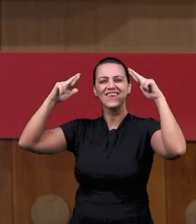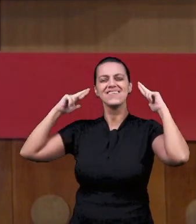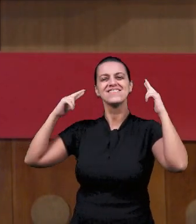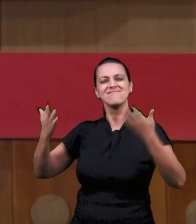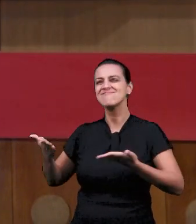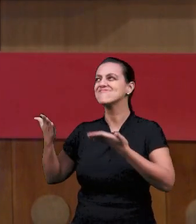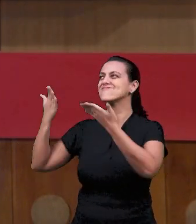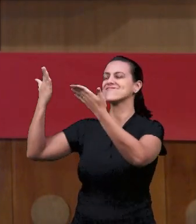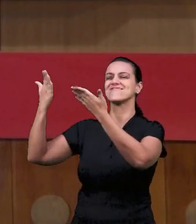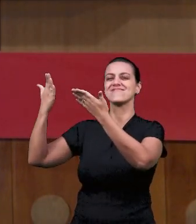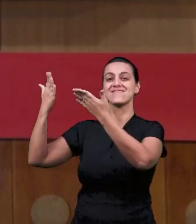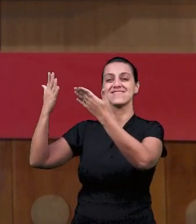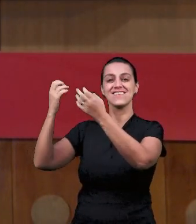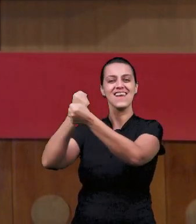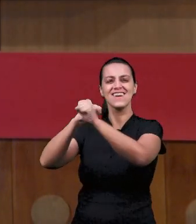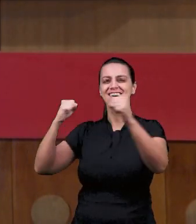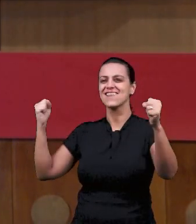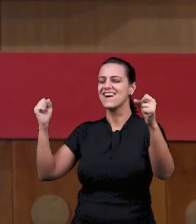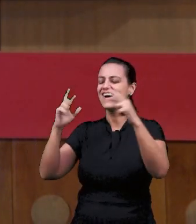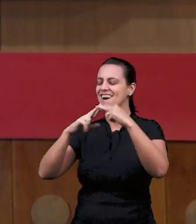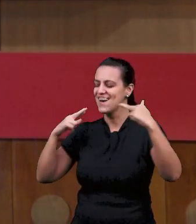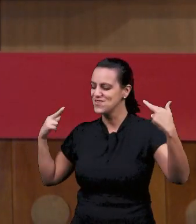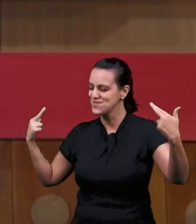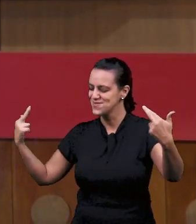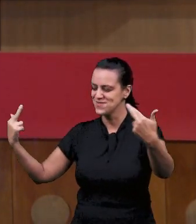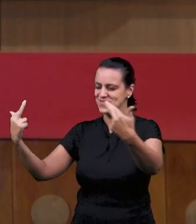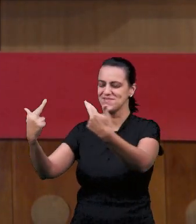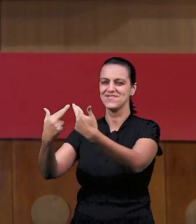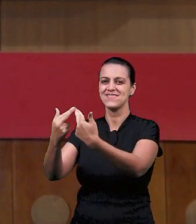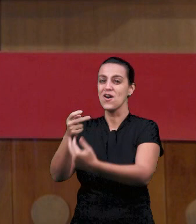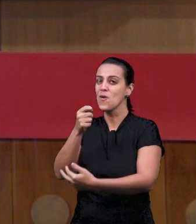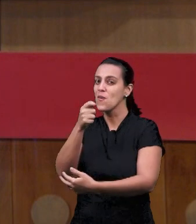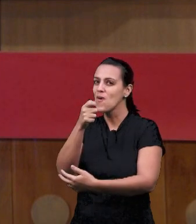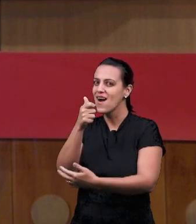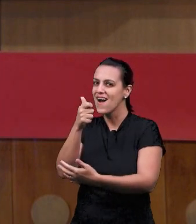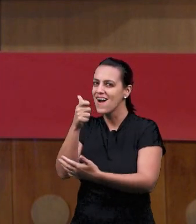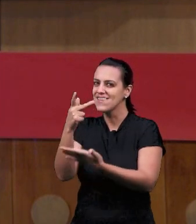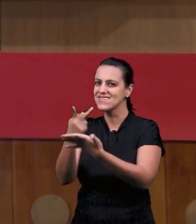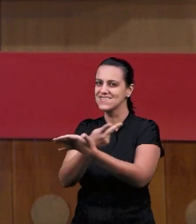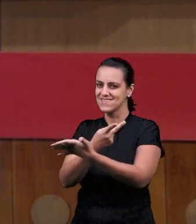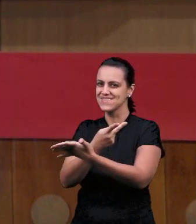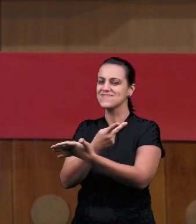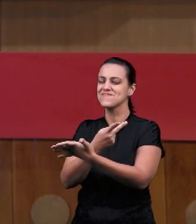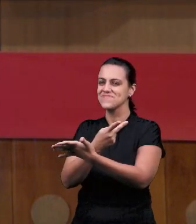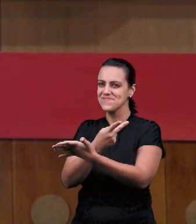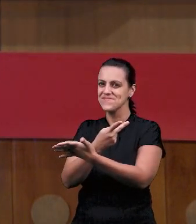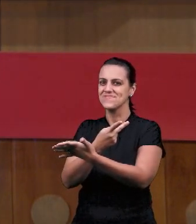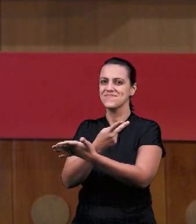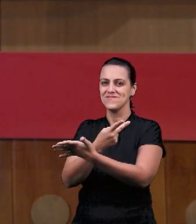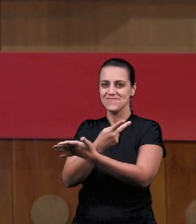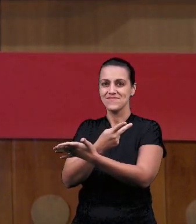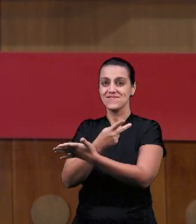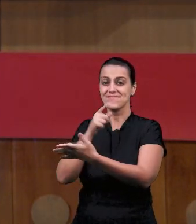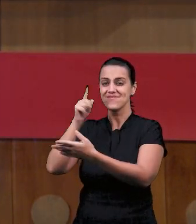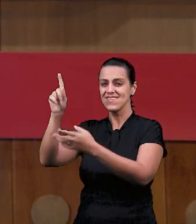irmãos, a grande reunião está para acontecer. As bodas do